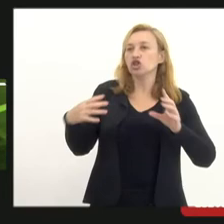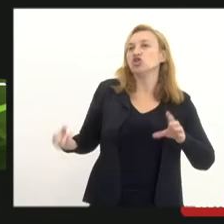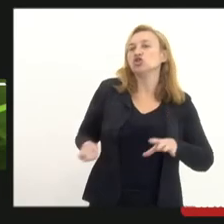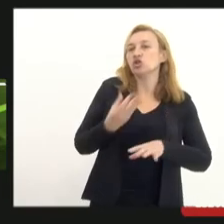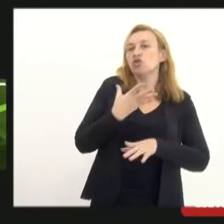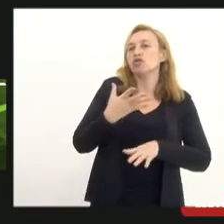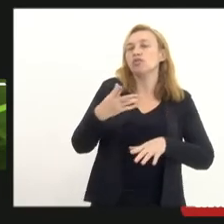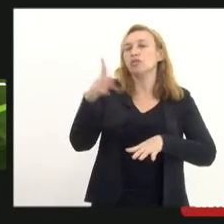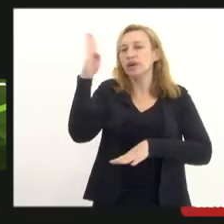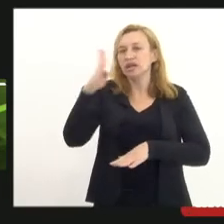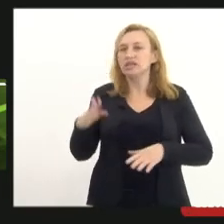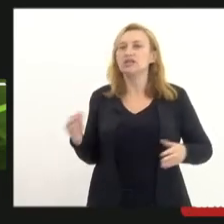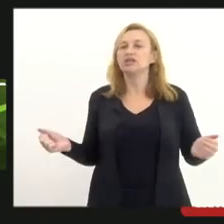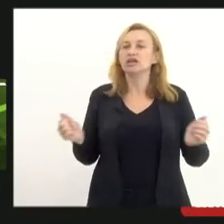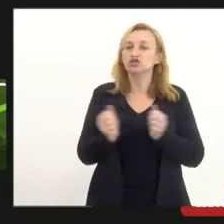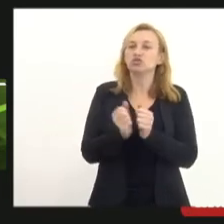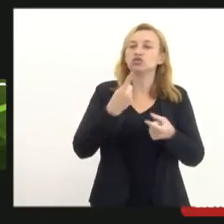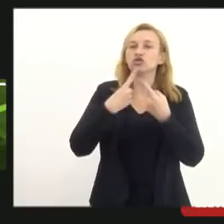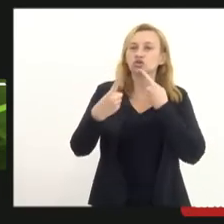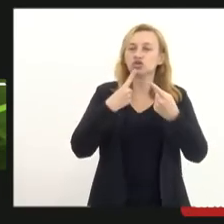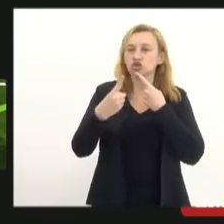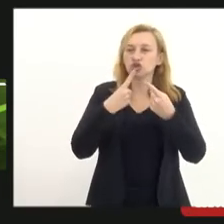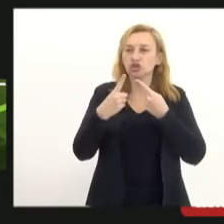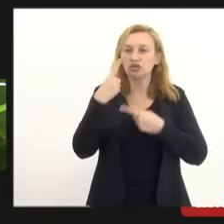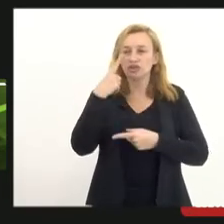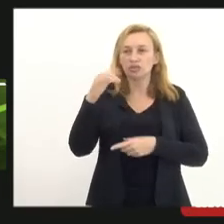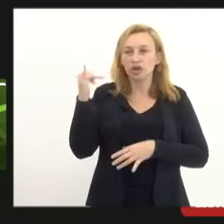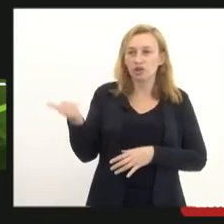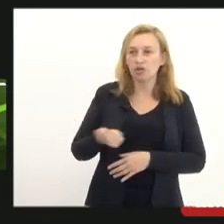discutindo, junto com fornecedores e buscando uma solução.